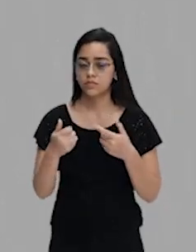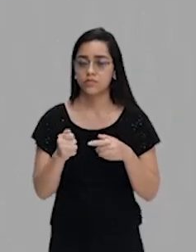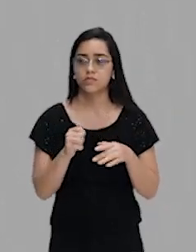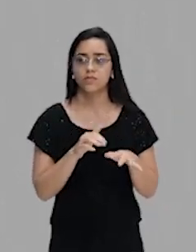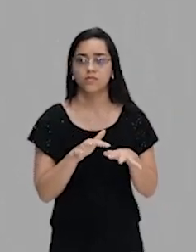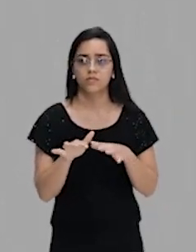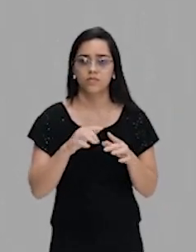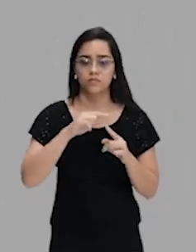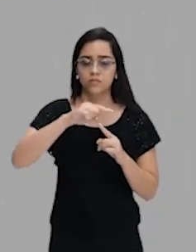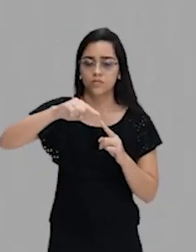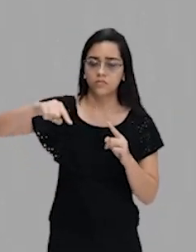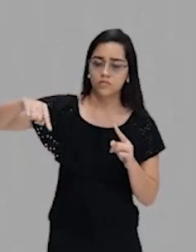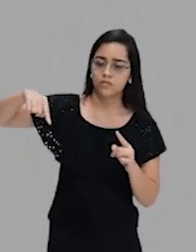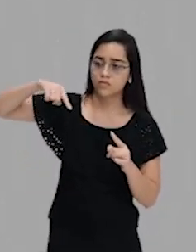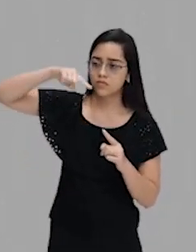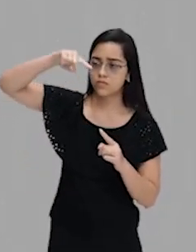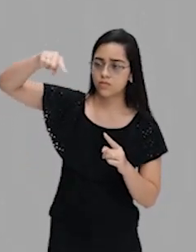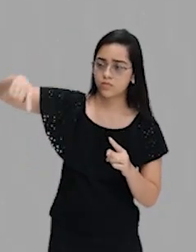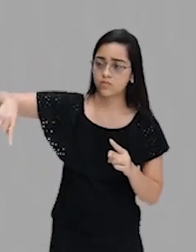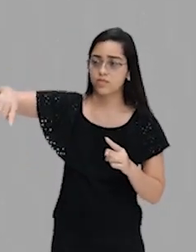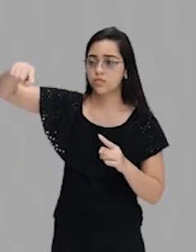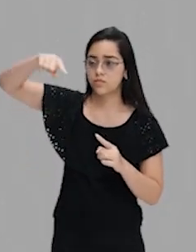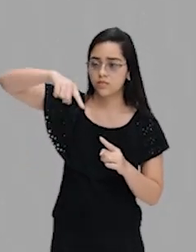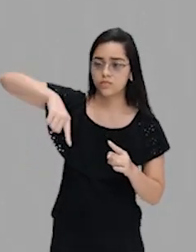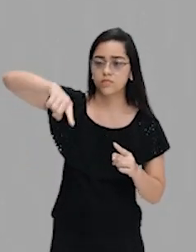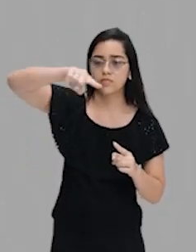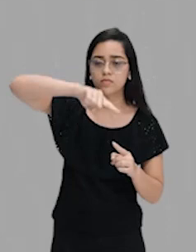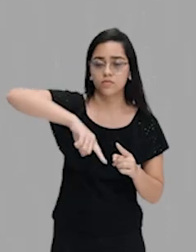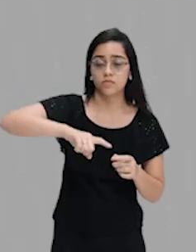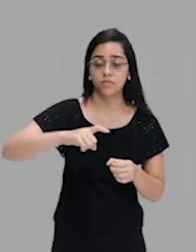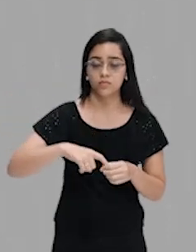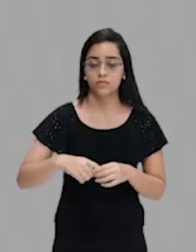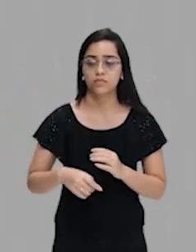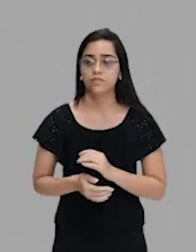com um certo ângulo e retorna. Ok? Bom,